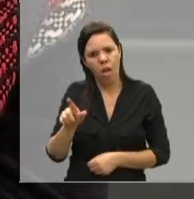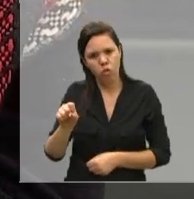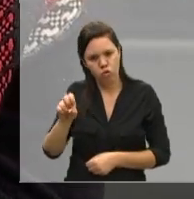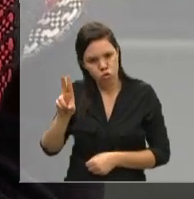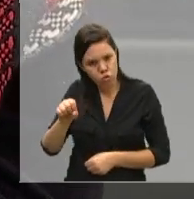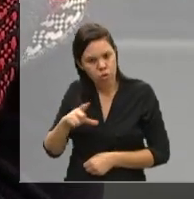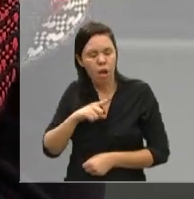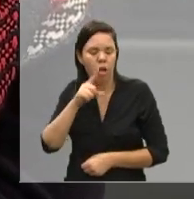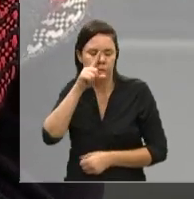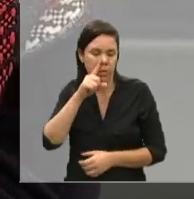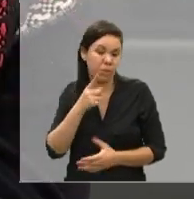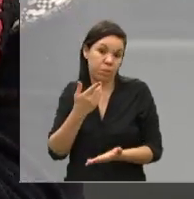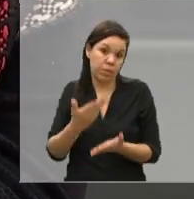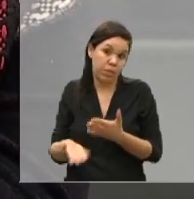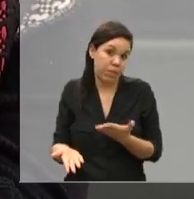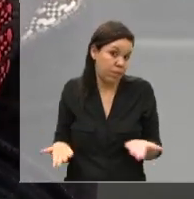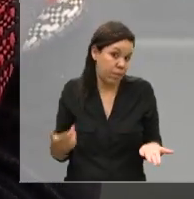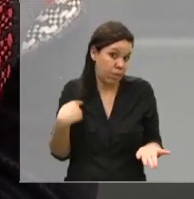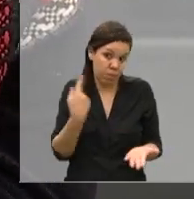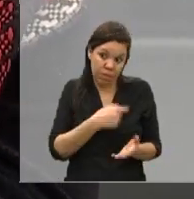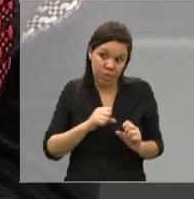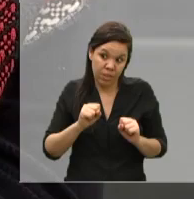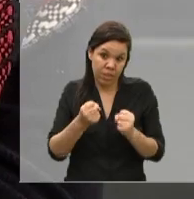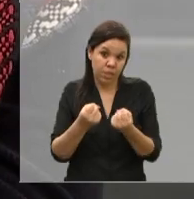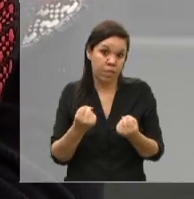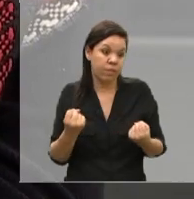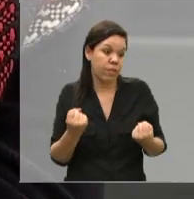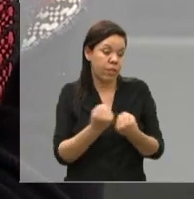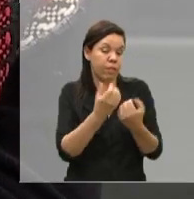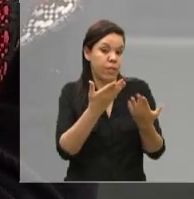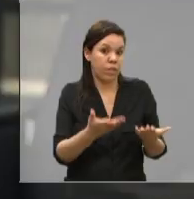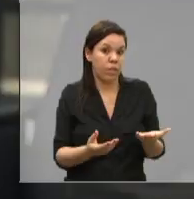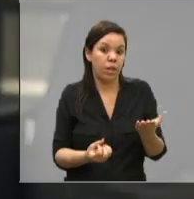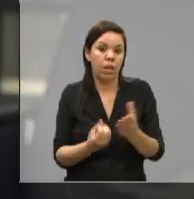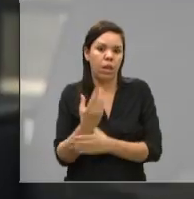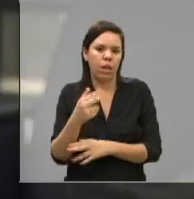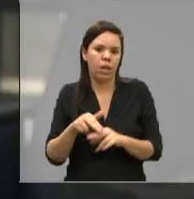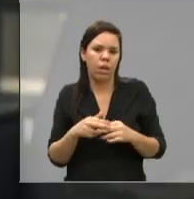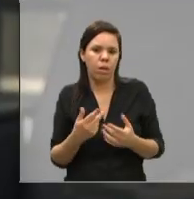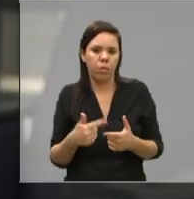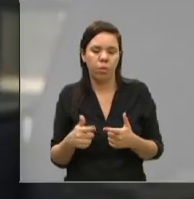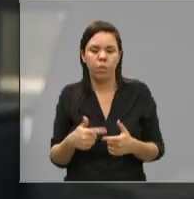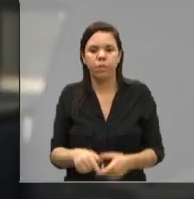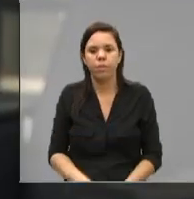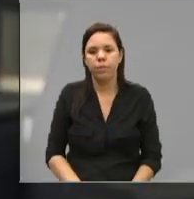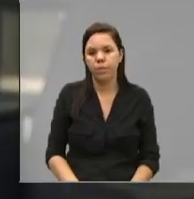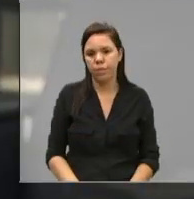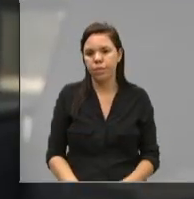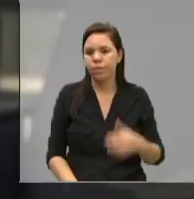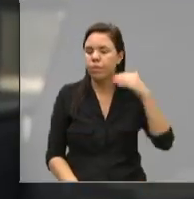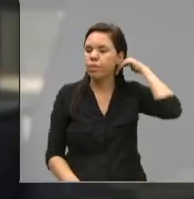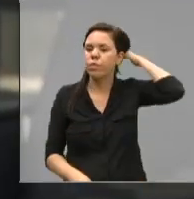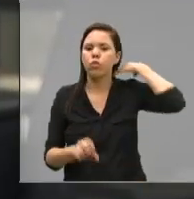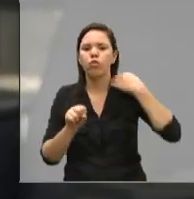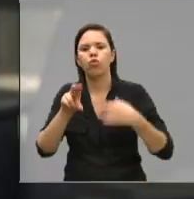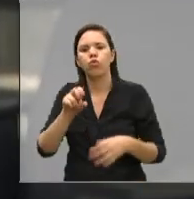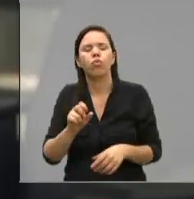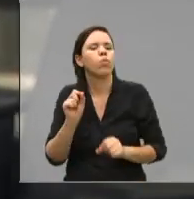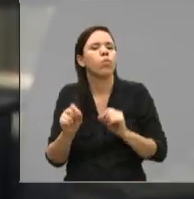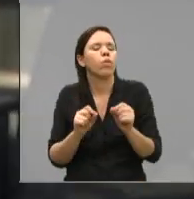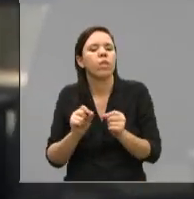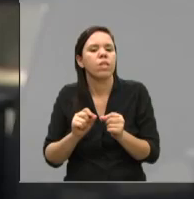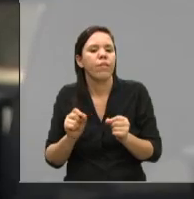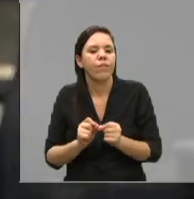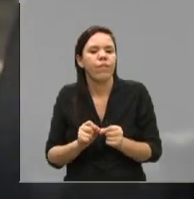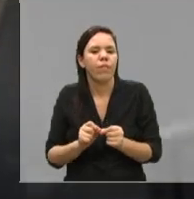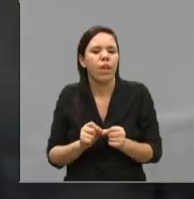sob o risco. Então a gente precisa atacar na causa, na raiz do problema. A senhora citou o SUS como exemplo, mas o que se